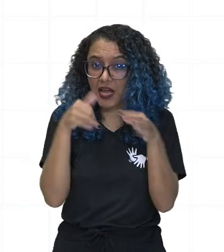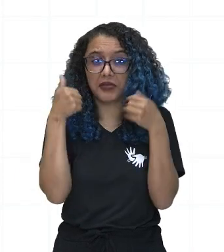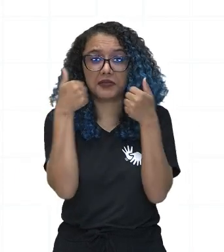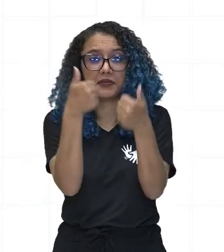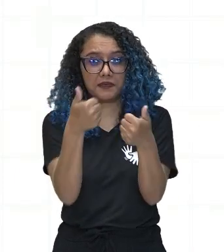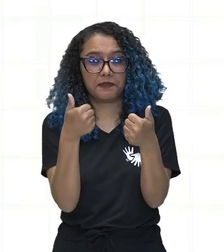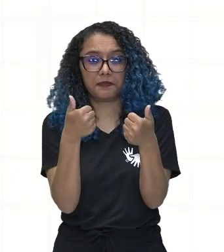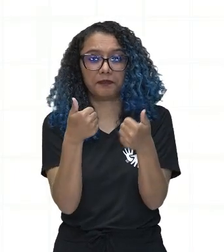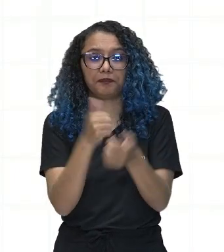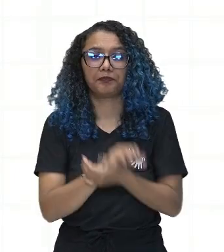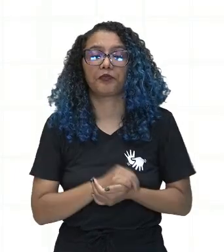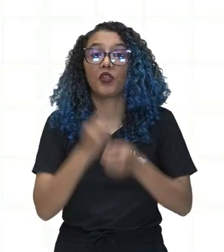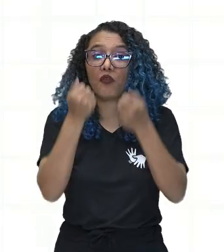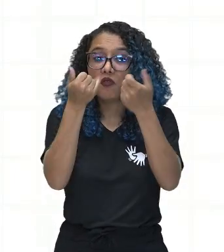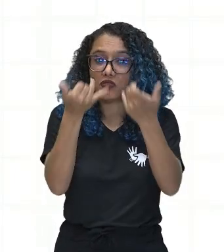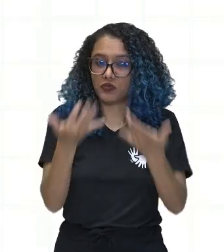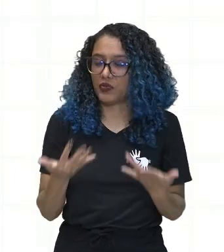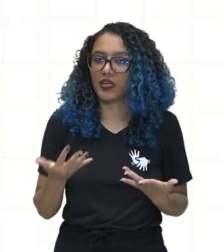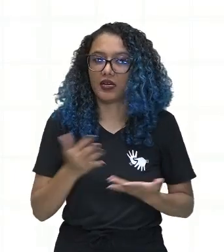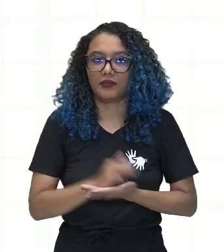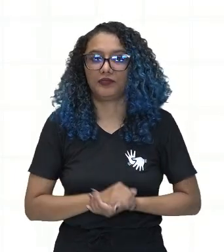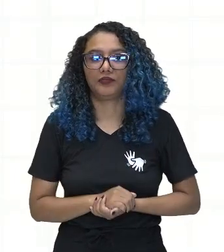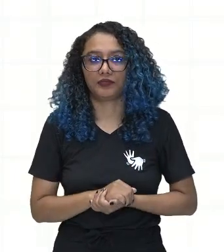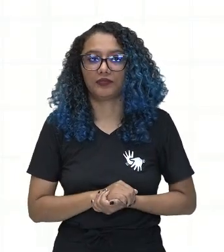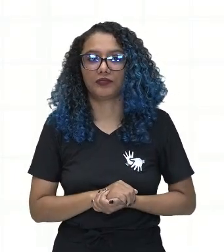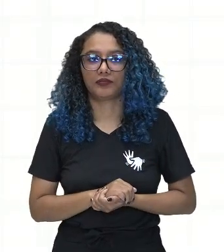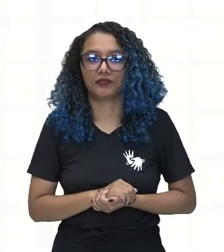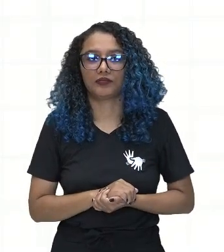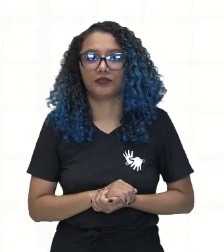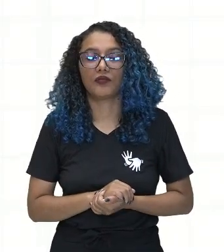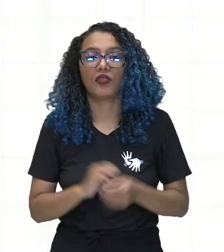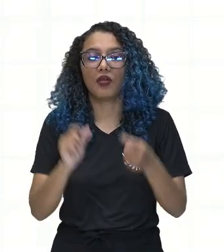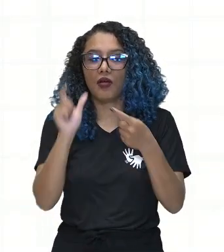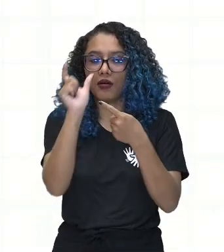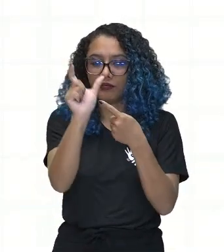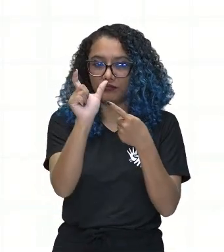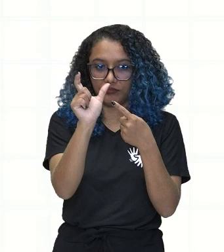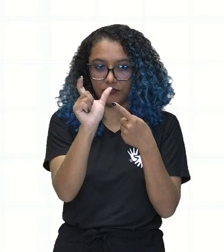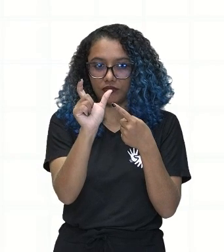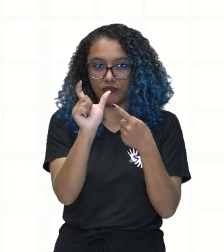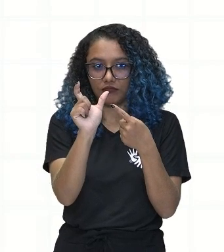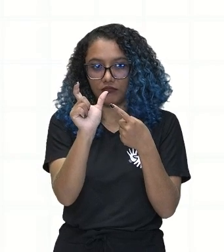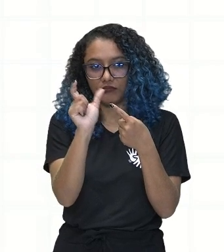a respeito dessas palavras aqui, ó. Menos,